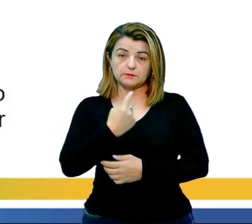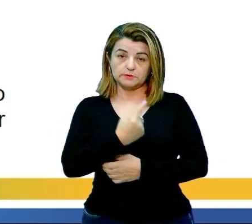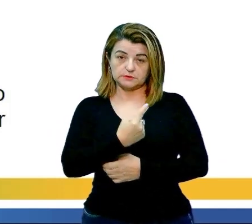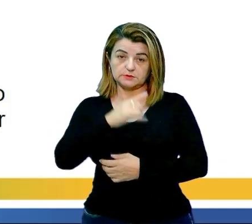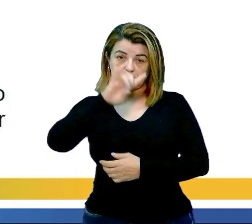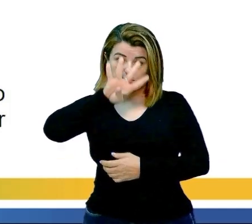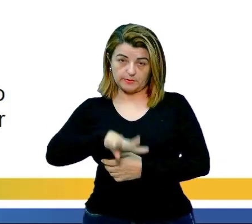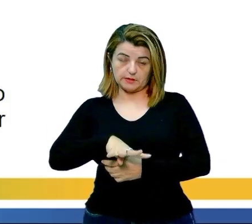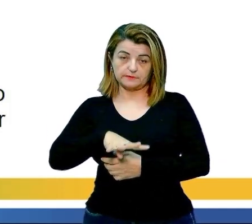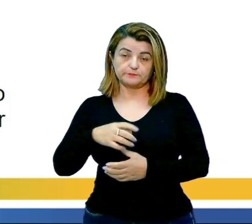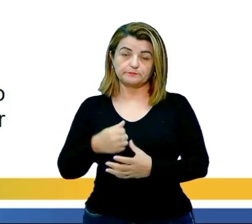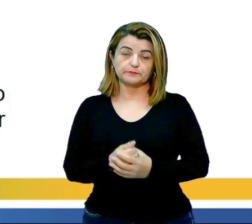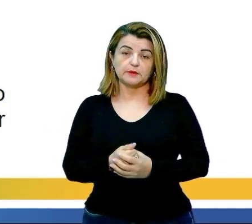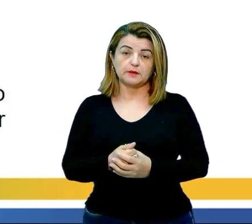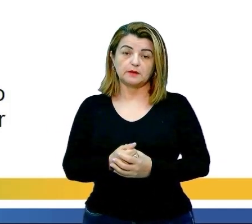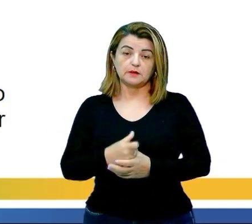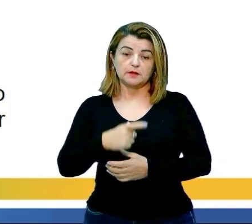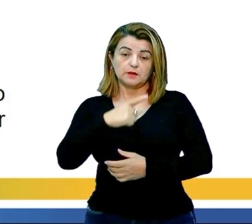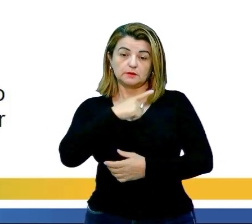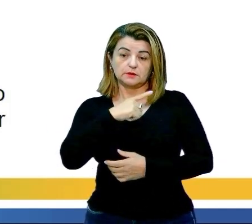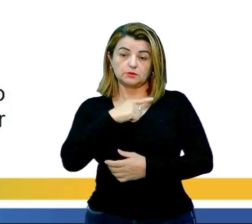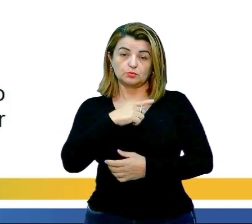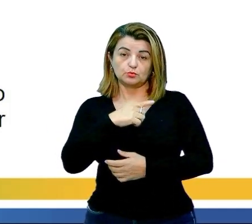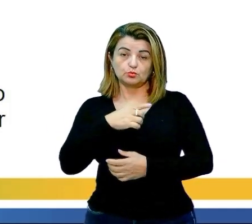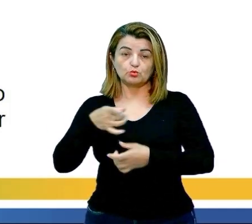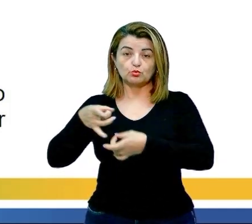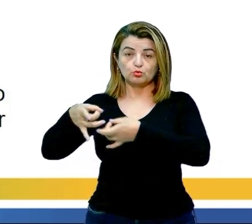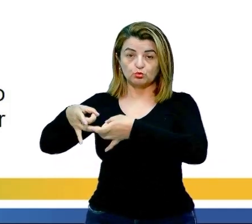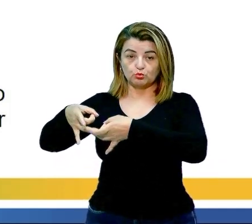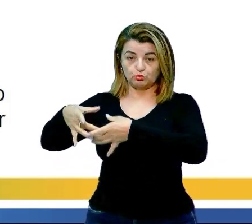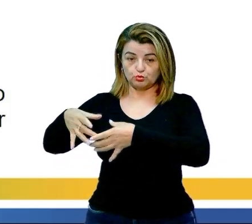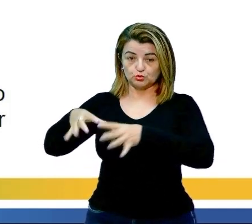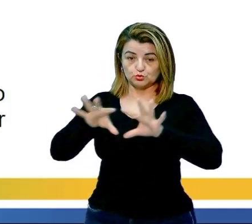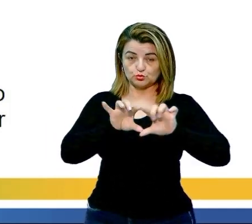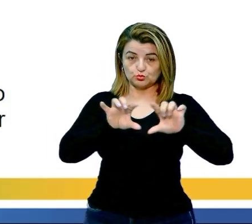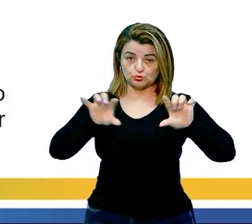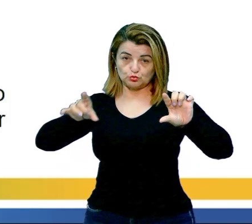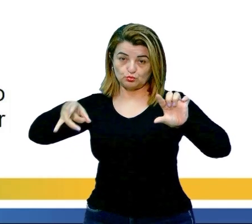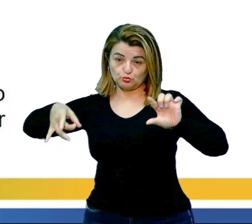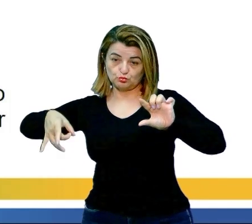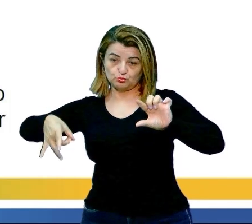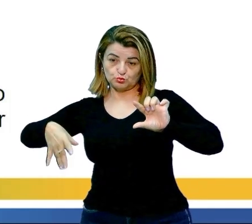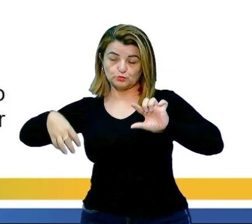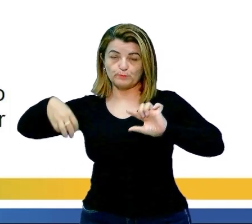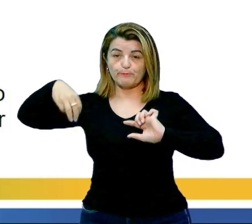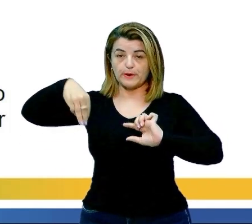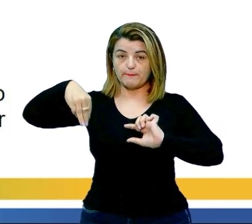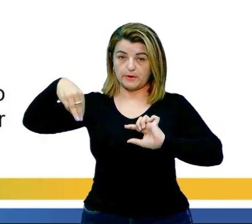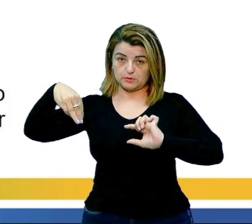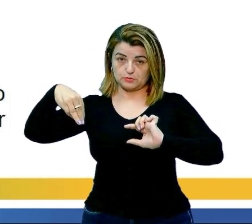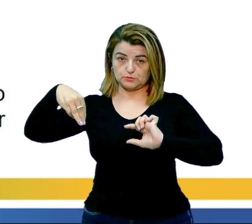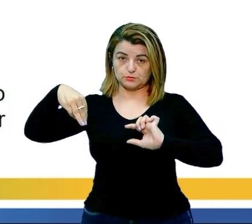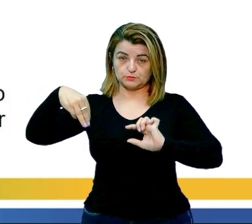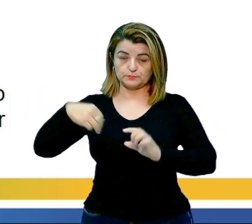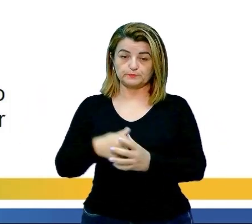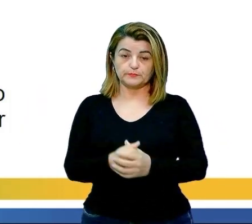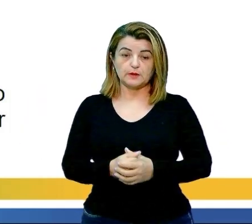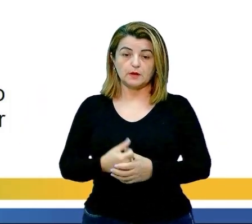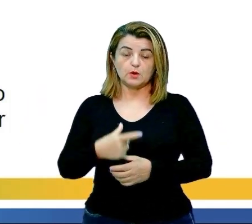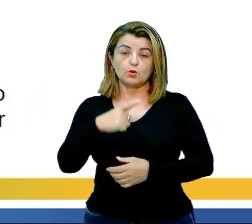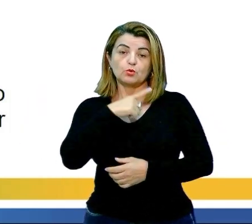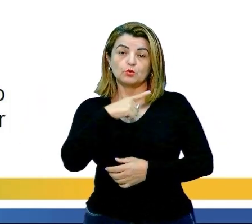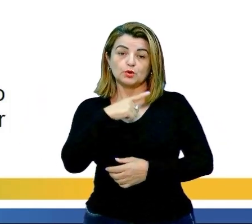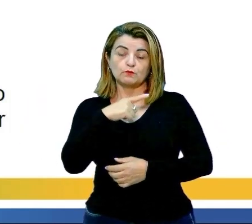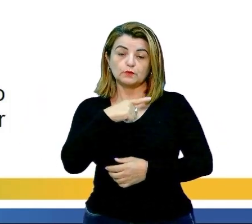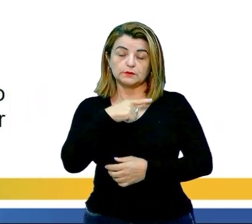na tabela. Nós estamos aí no último, né? Que ele falou milímetros para metros. Então, olha aí o que é que eu vou